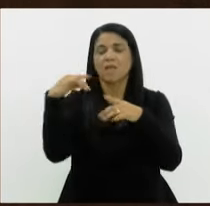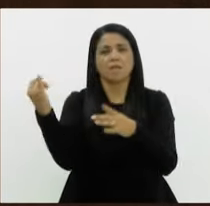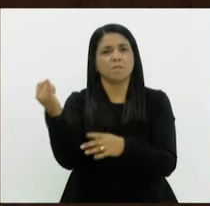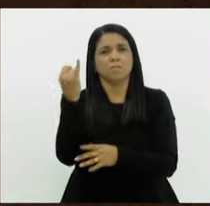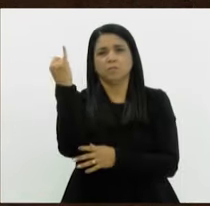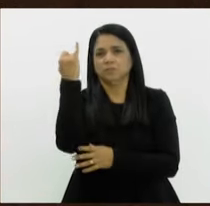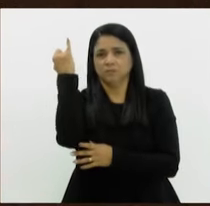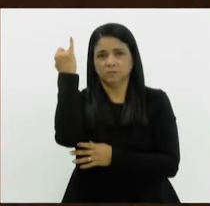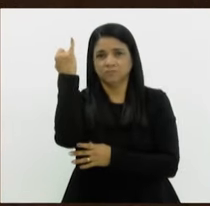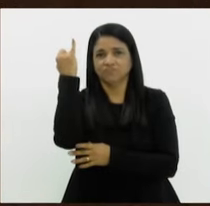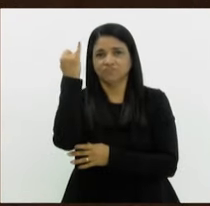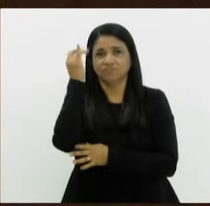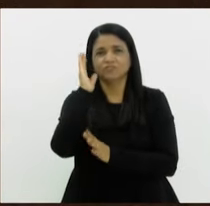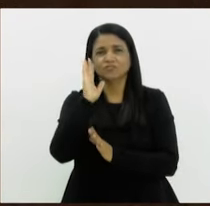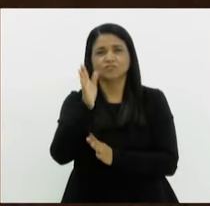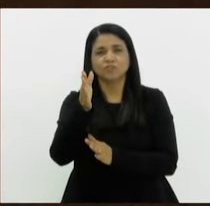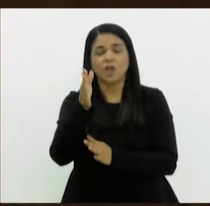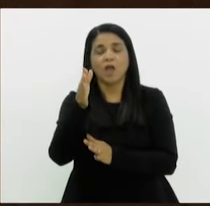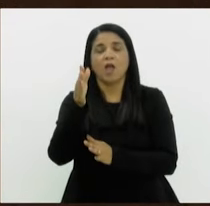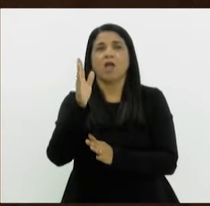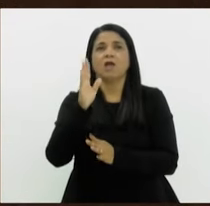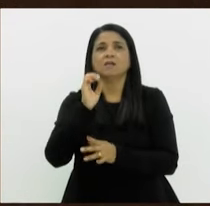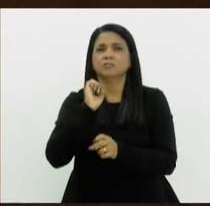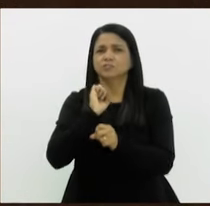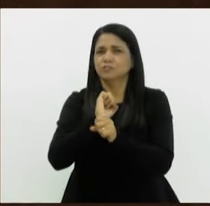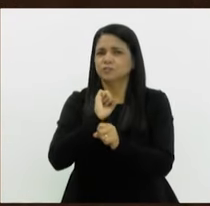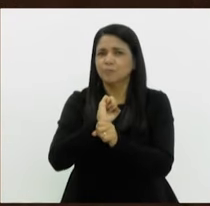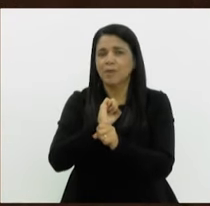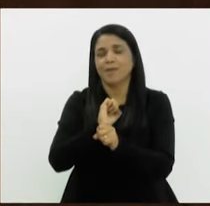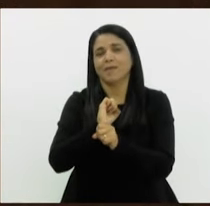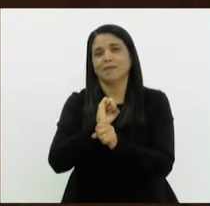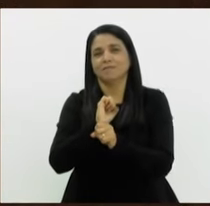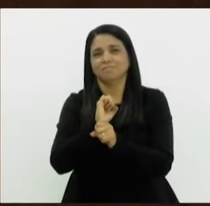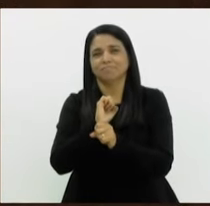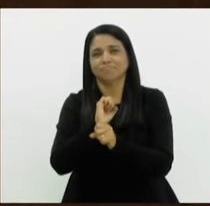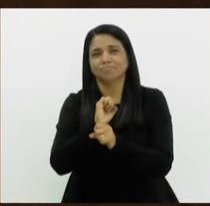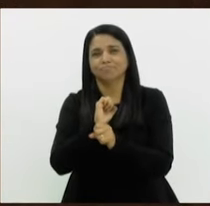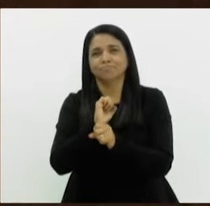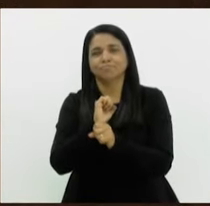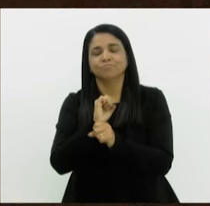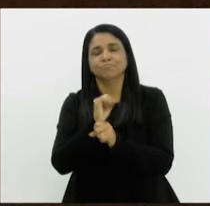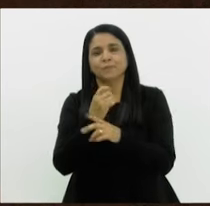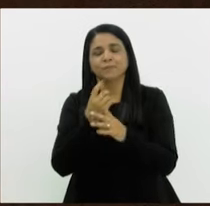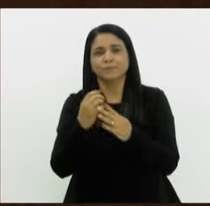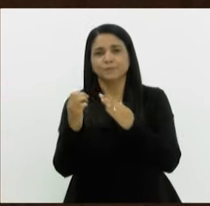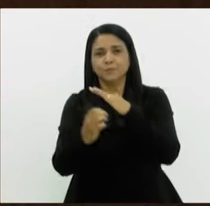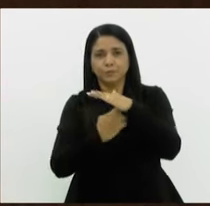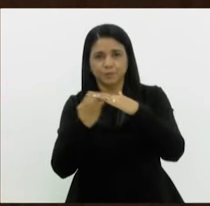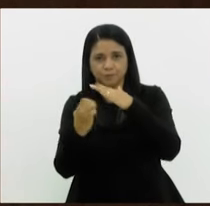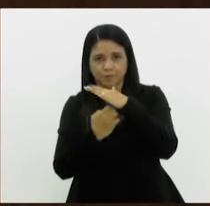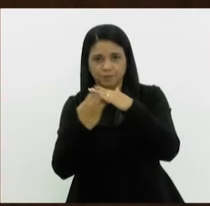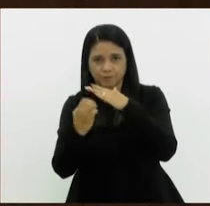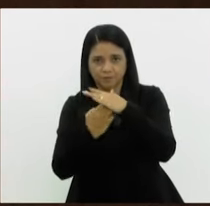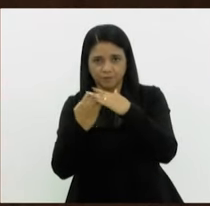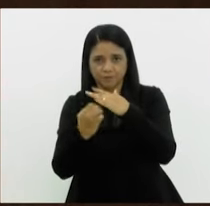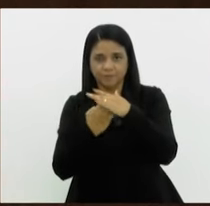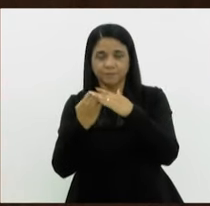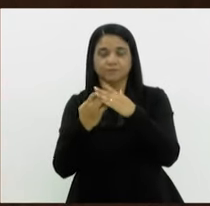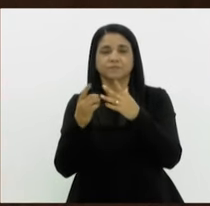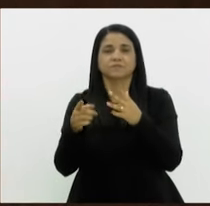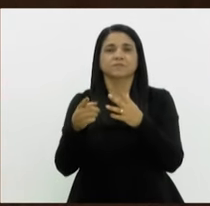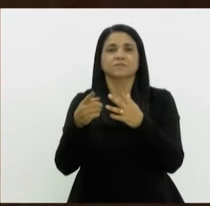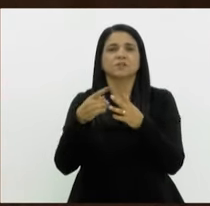importante. Isso já é esperado, inclusive, pelos fornecedores. Inclusive, donos